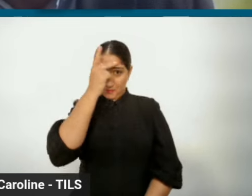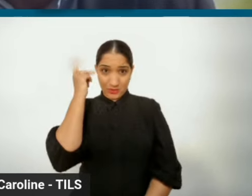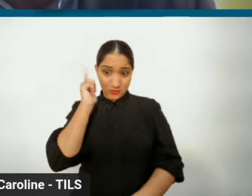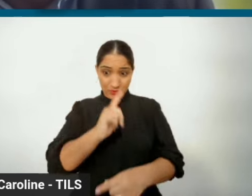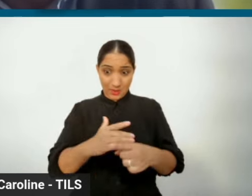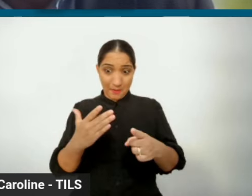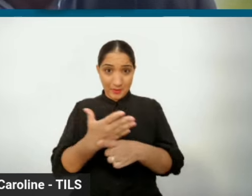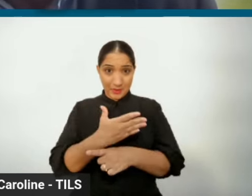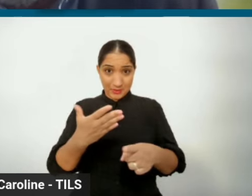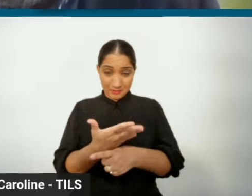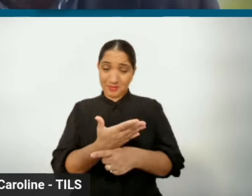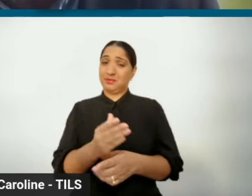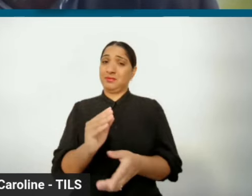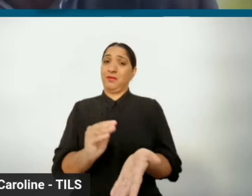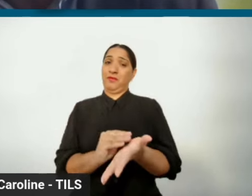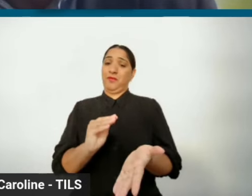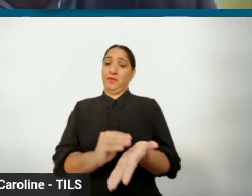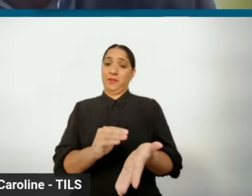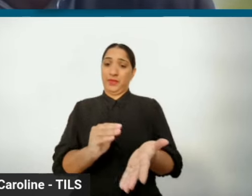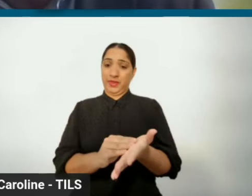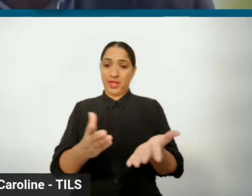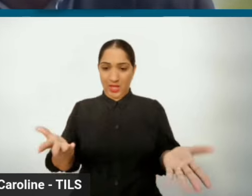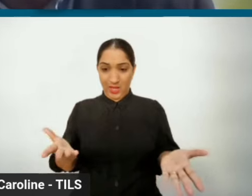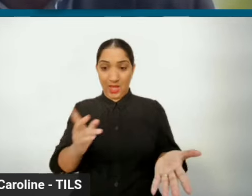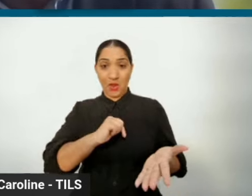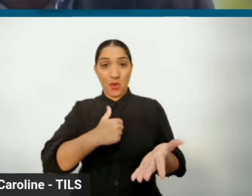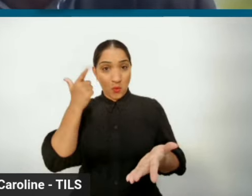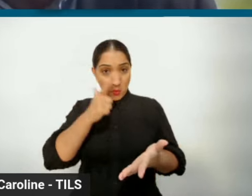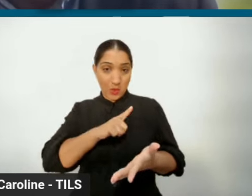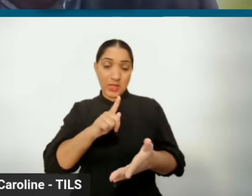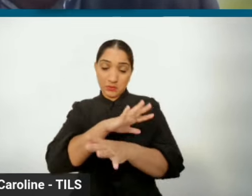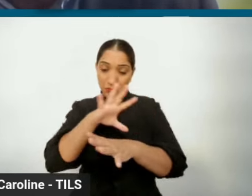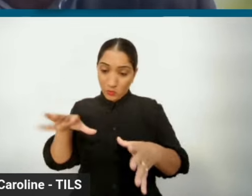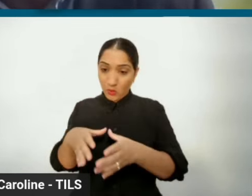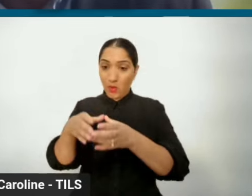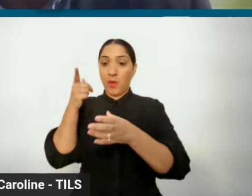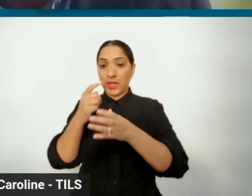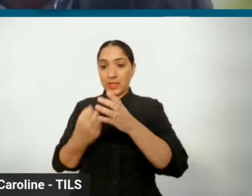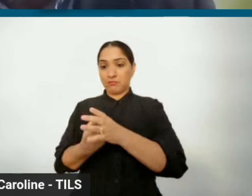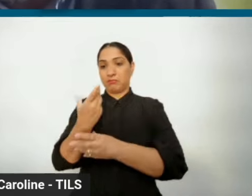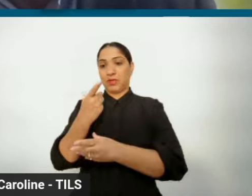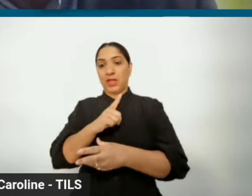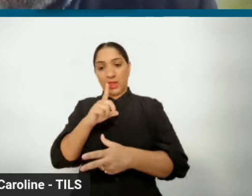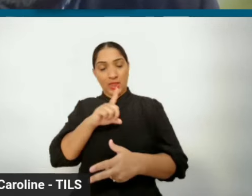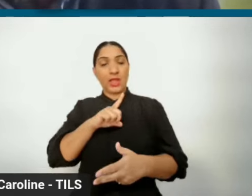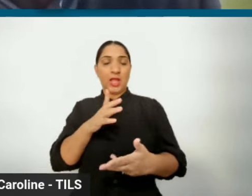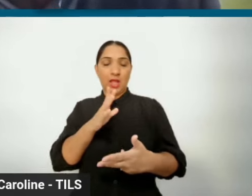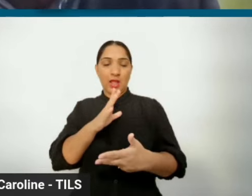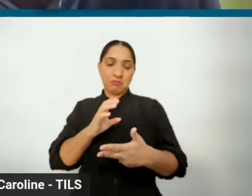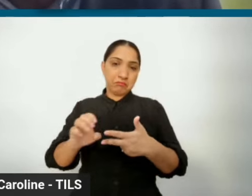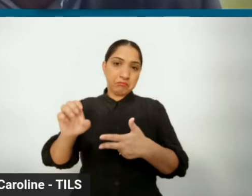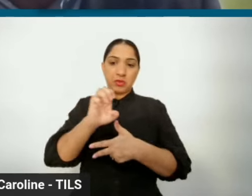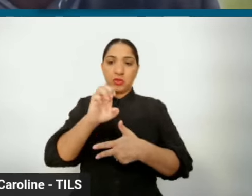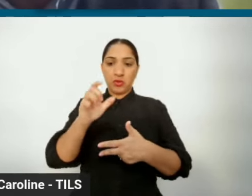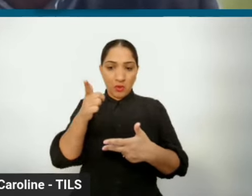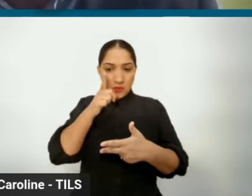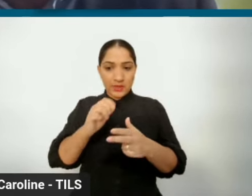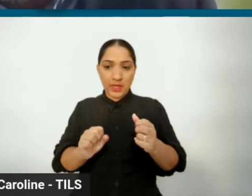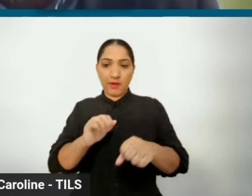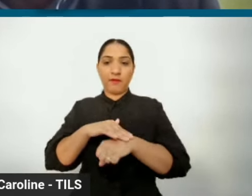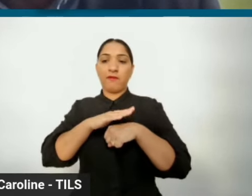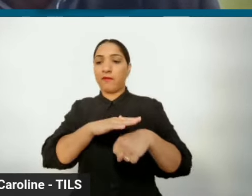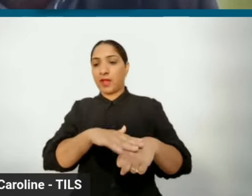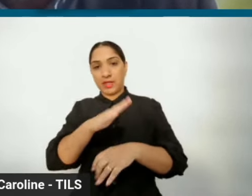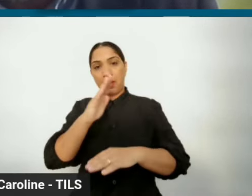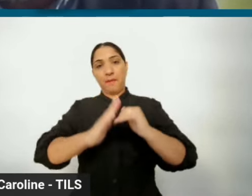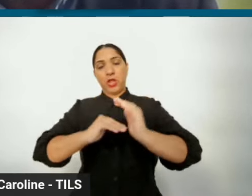os nossos parlamentos que fazem as leis, como é o nosso poder executivo quem põe em prática o que está nas